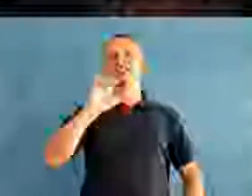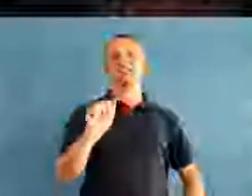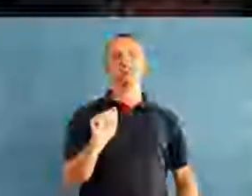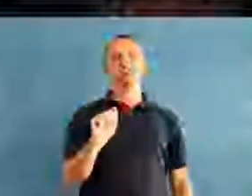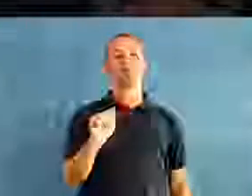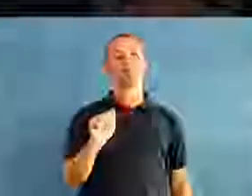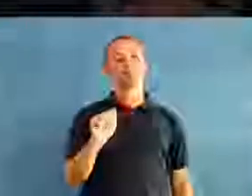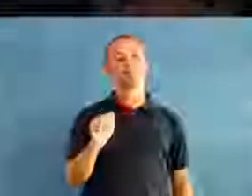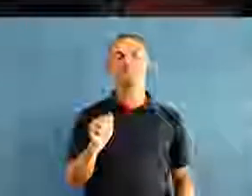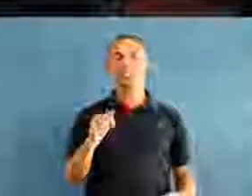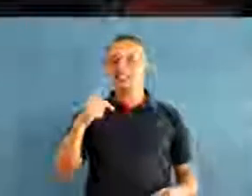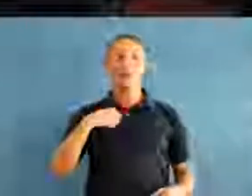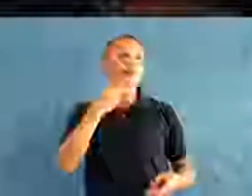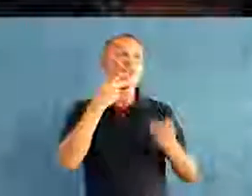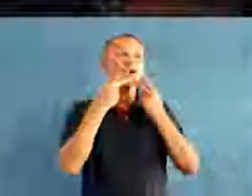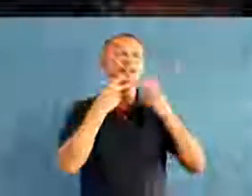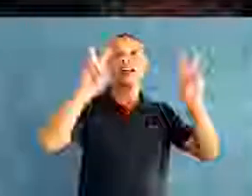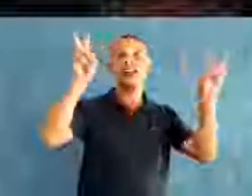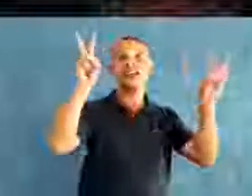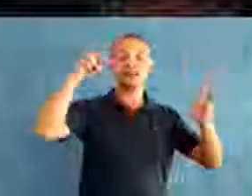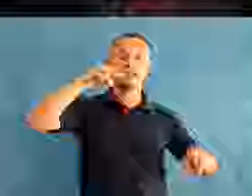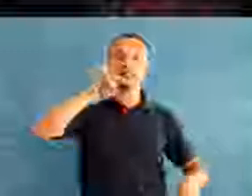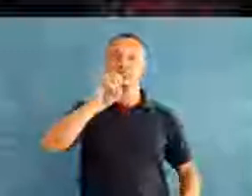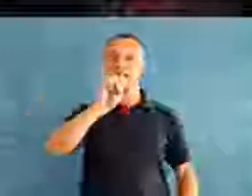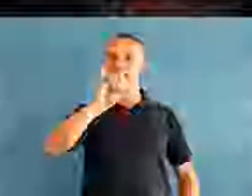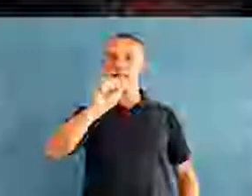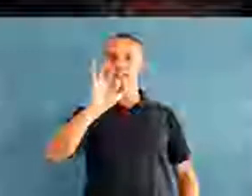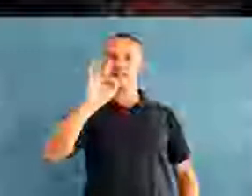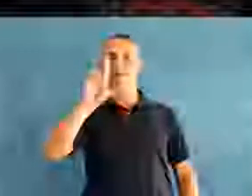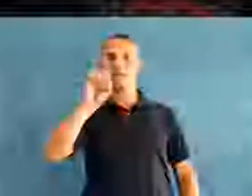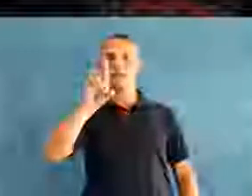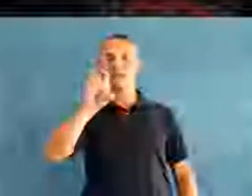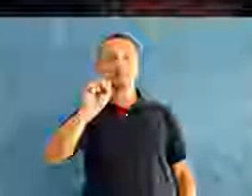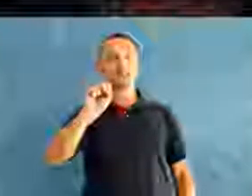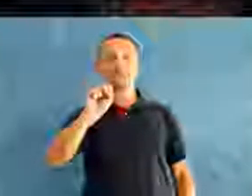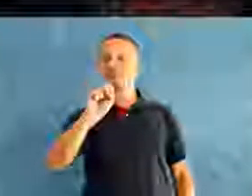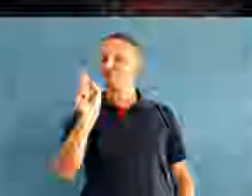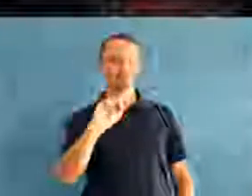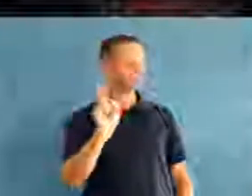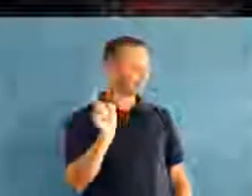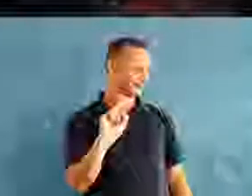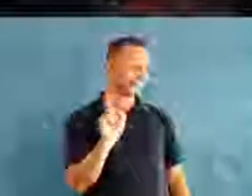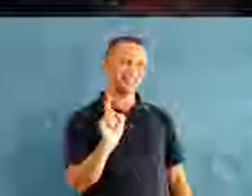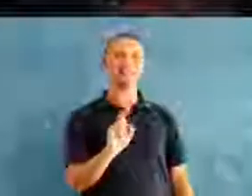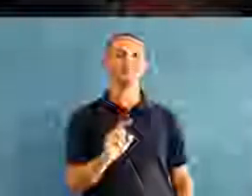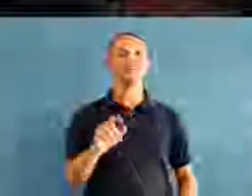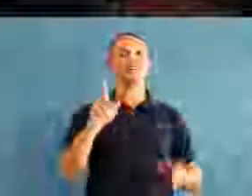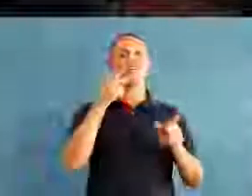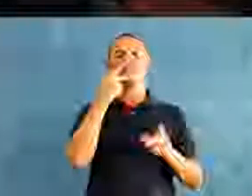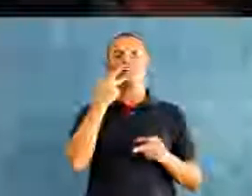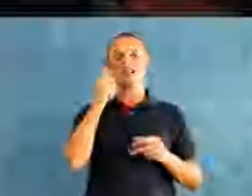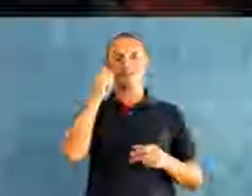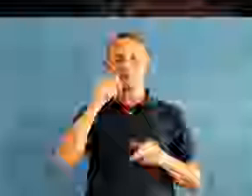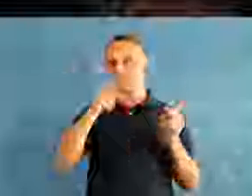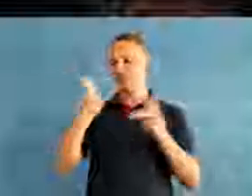não cometeria essa loucura, mas falarei muito brevemente sobre a professora Constância, que é